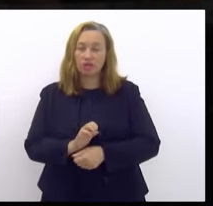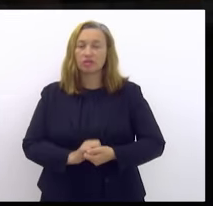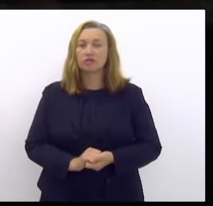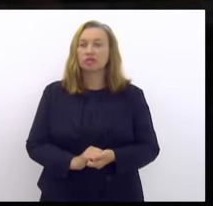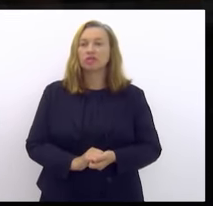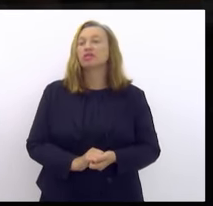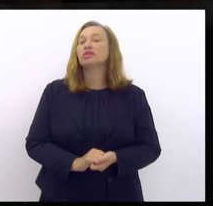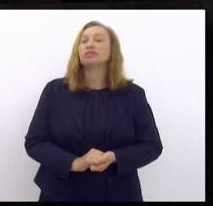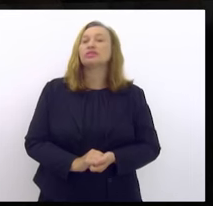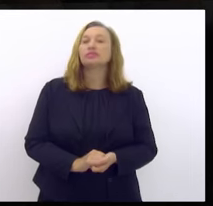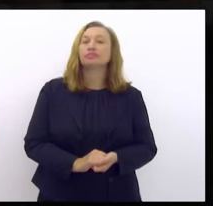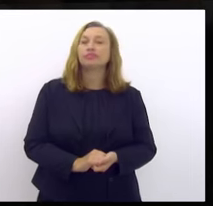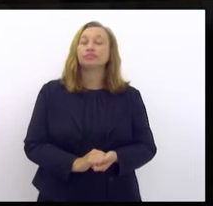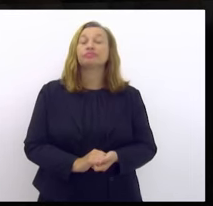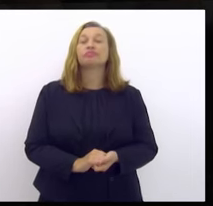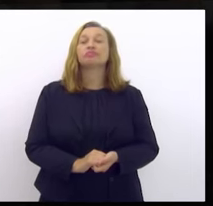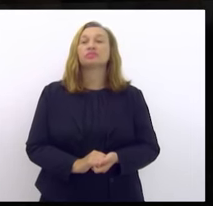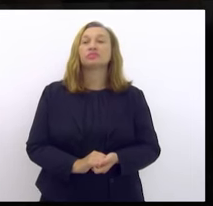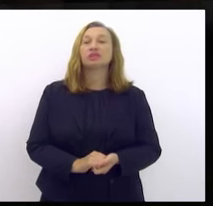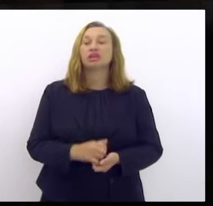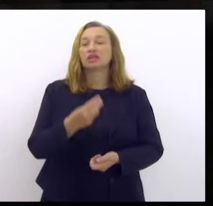de secretaria, são